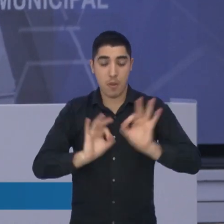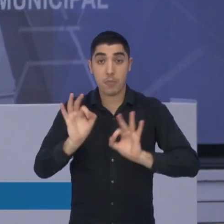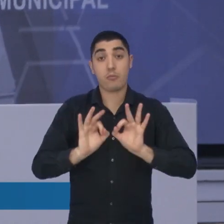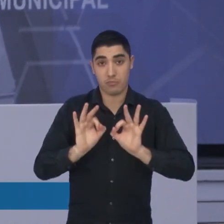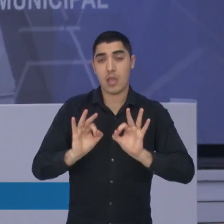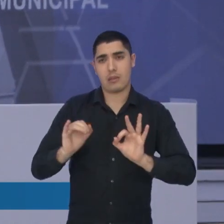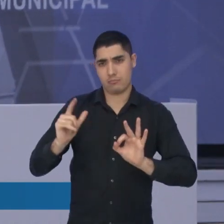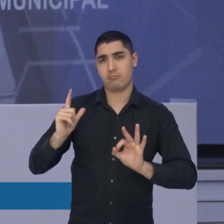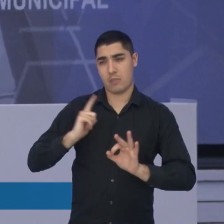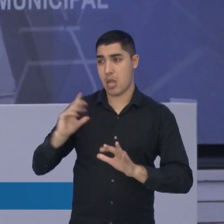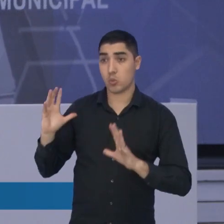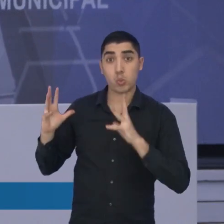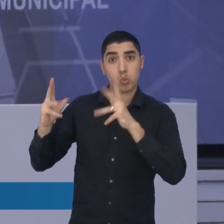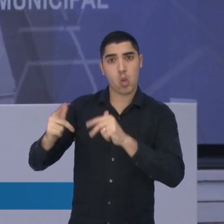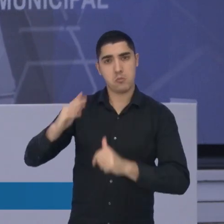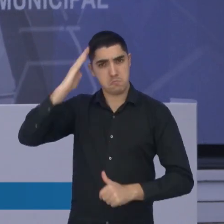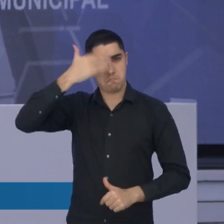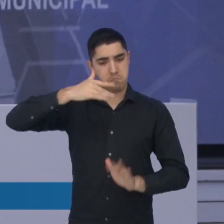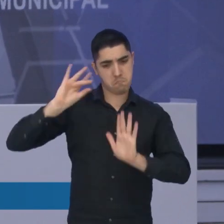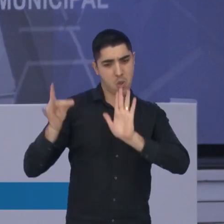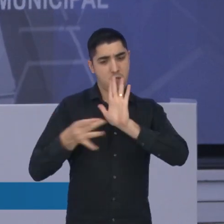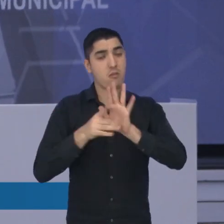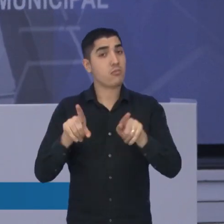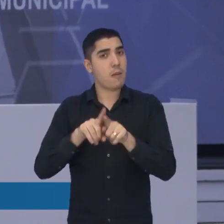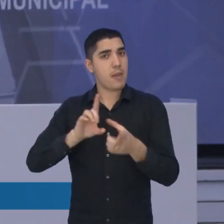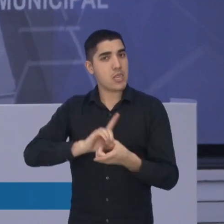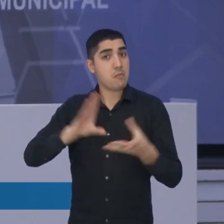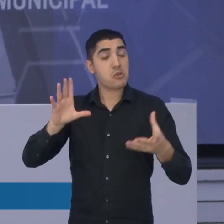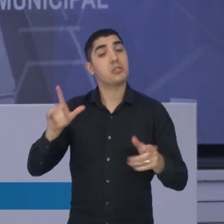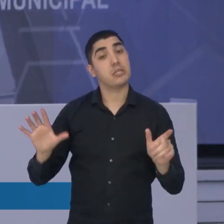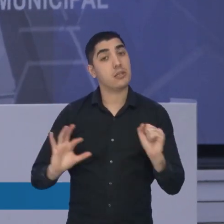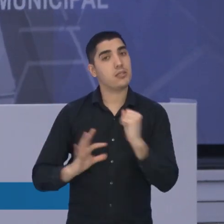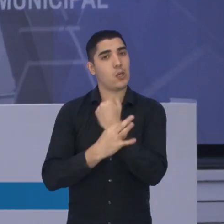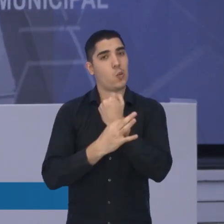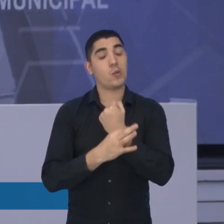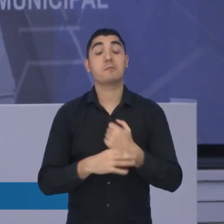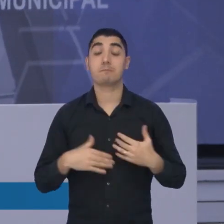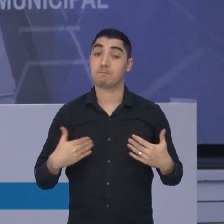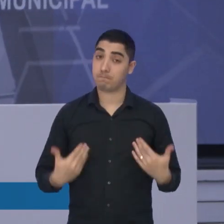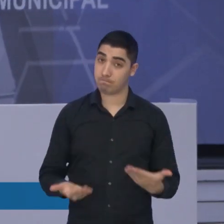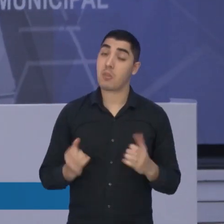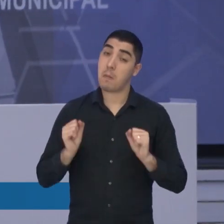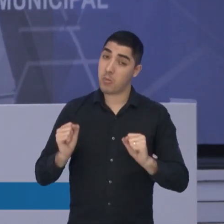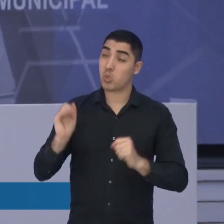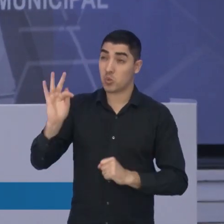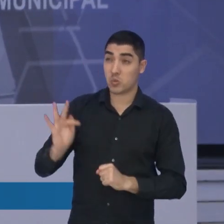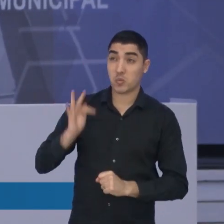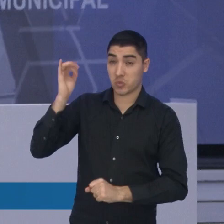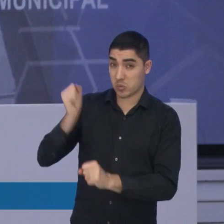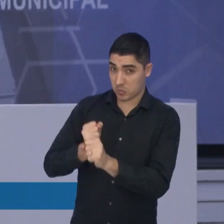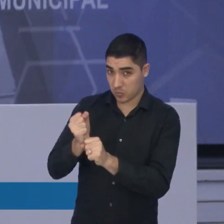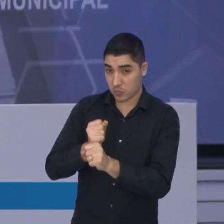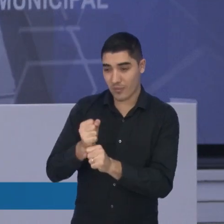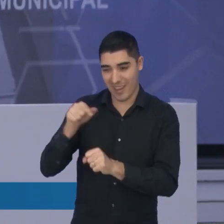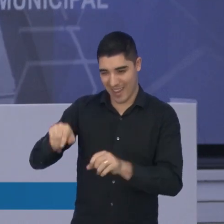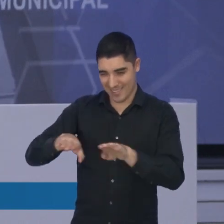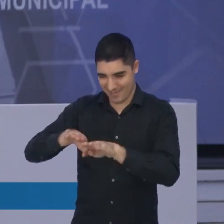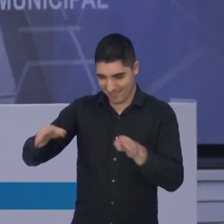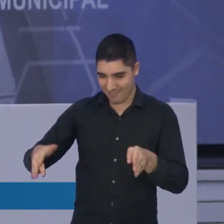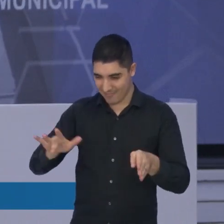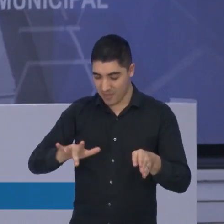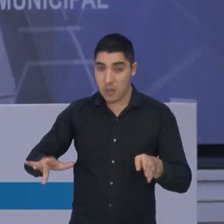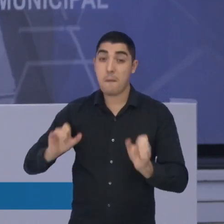abrangente, transparente, segura e democrática possível. Pode ser que daqui a alguns anos as urnas, como as conhecemos, se